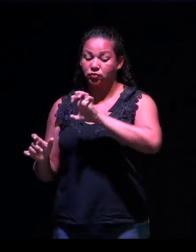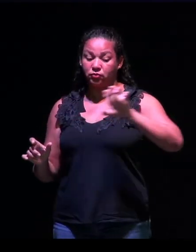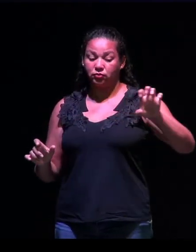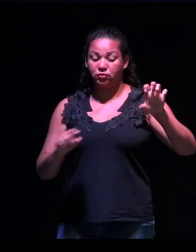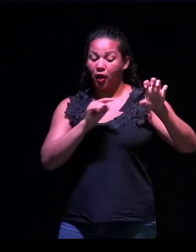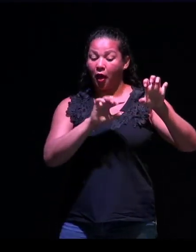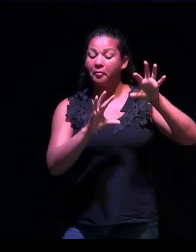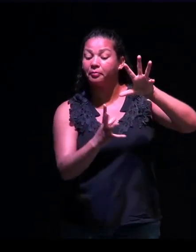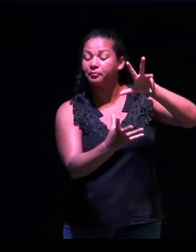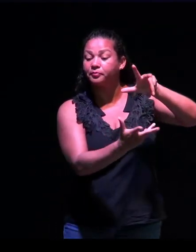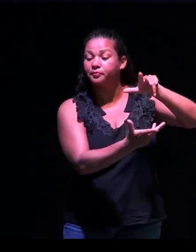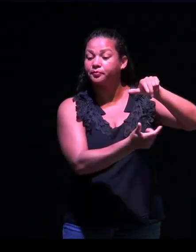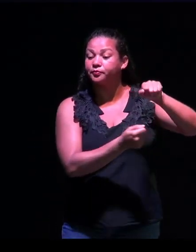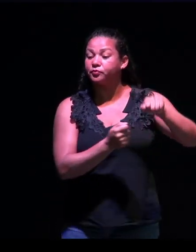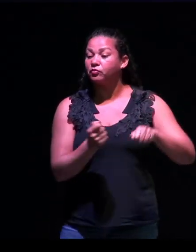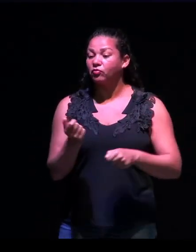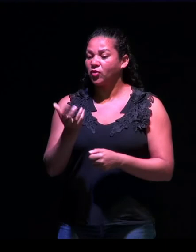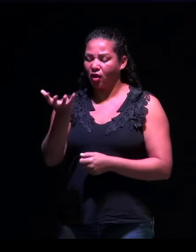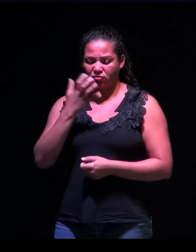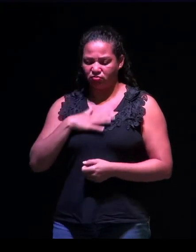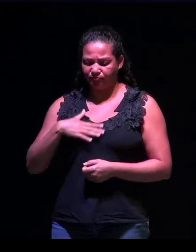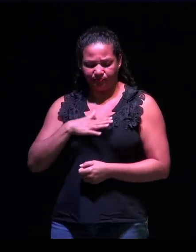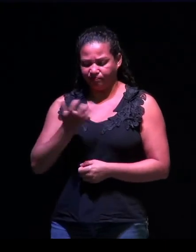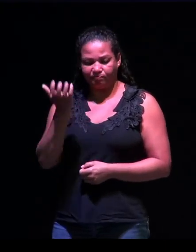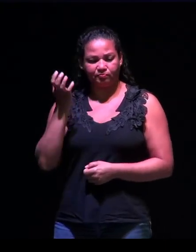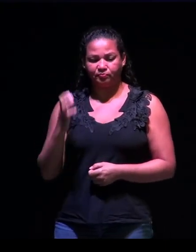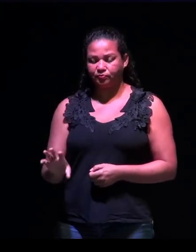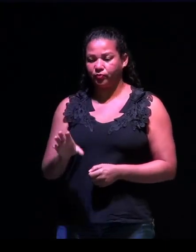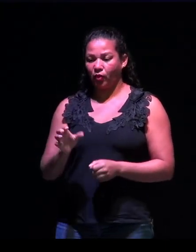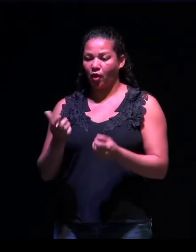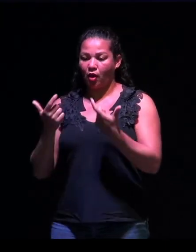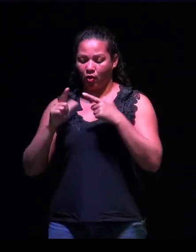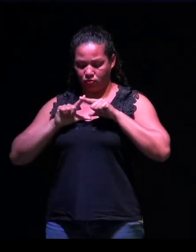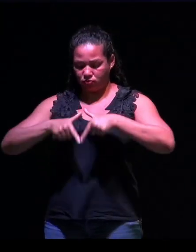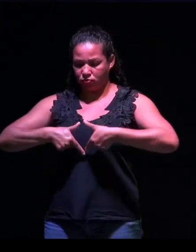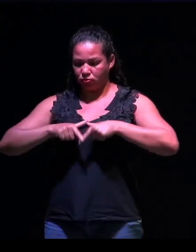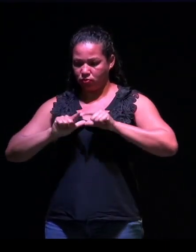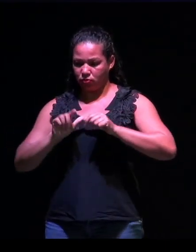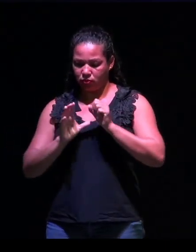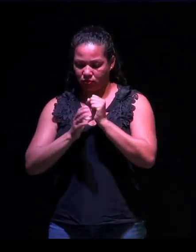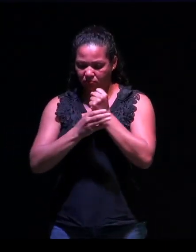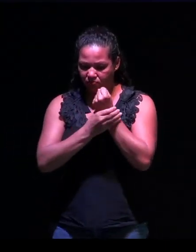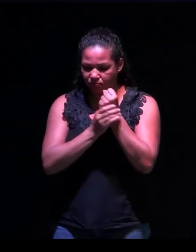mundial, que não queria que Israel fosse protegido, que era do contra,